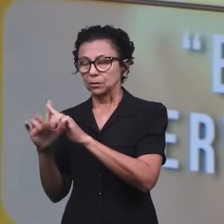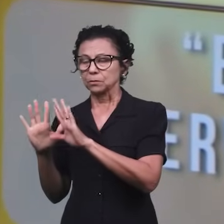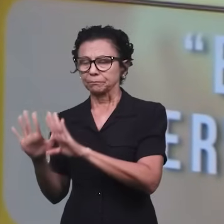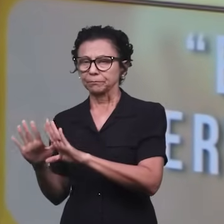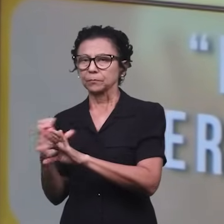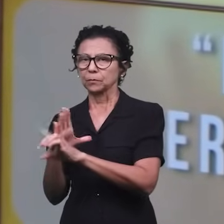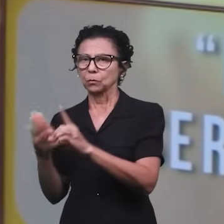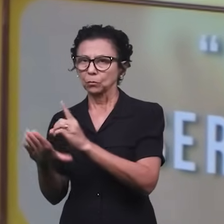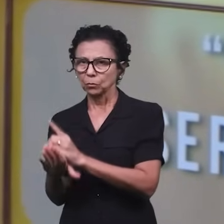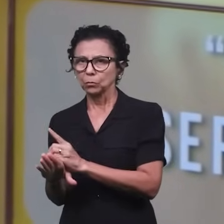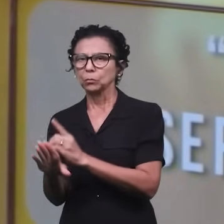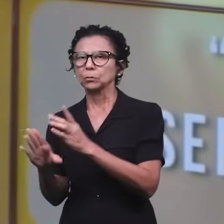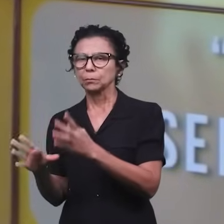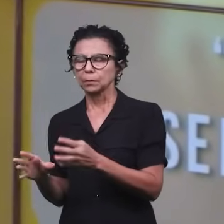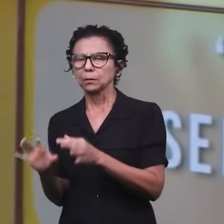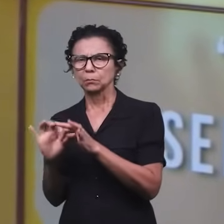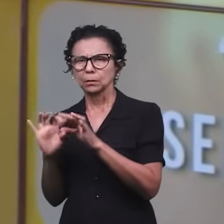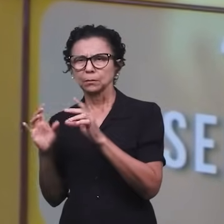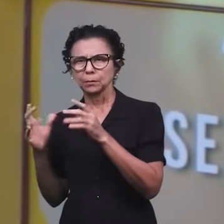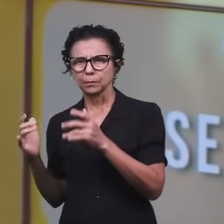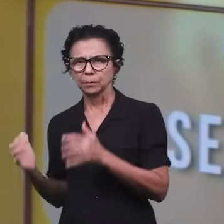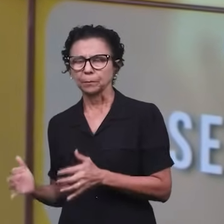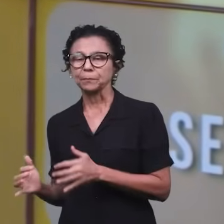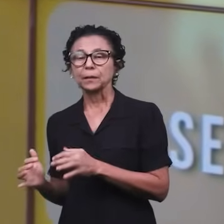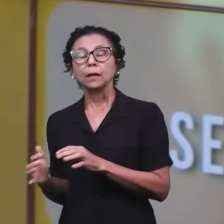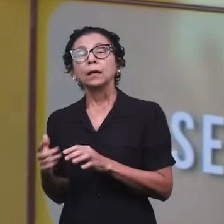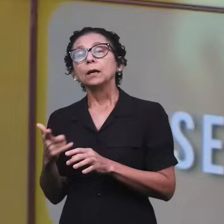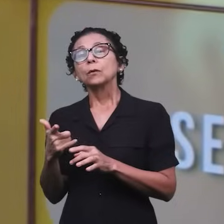Essa mensagem não é